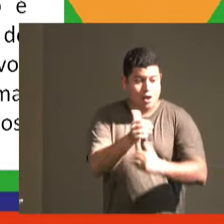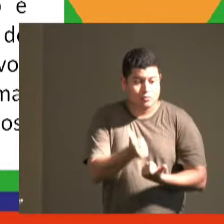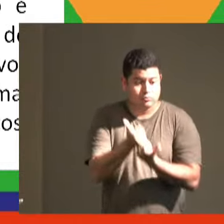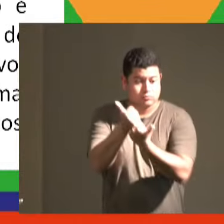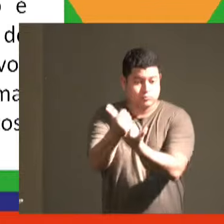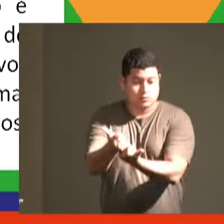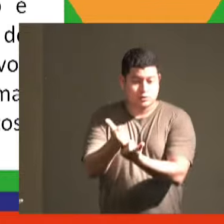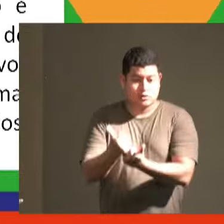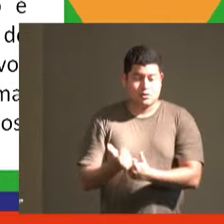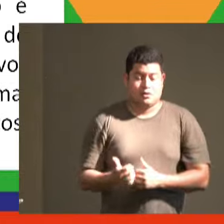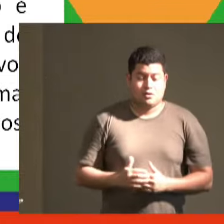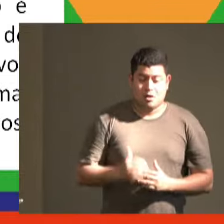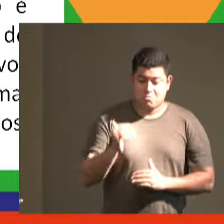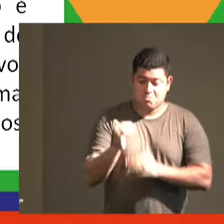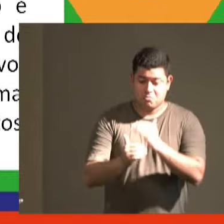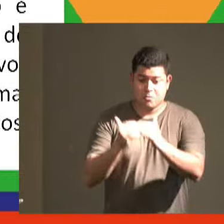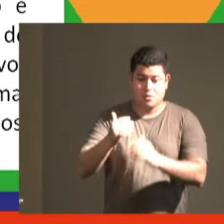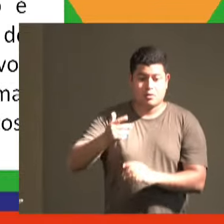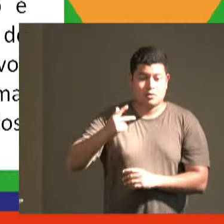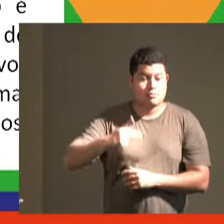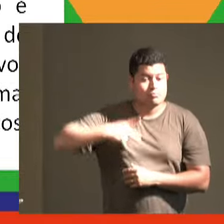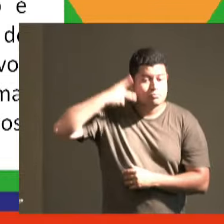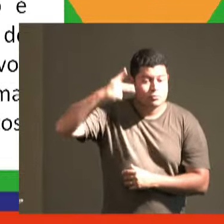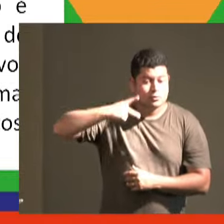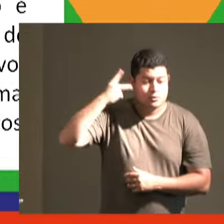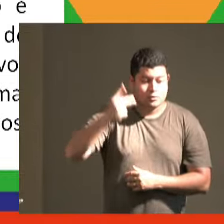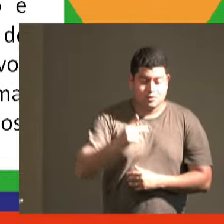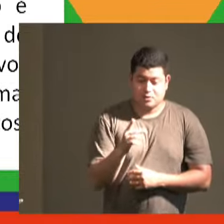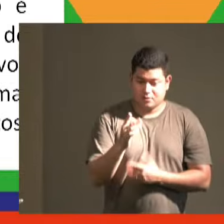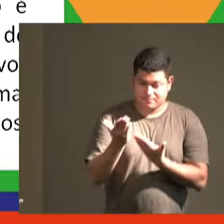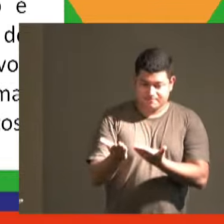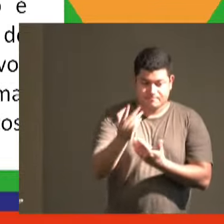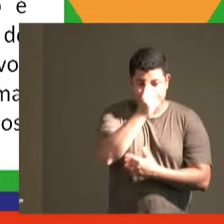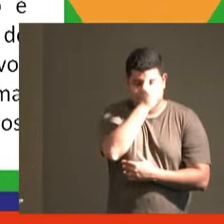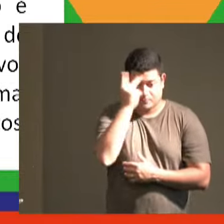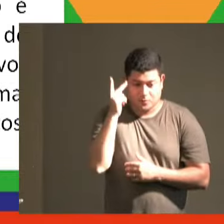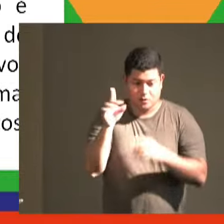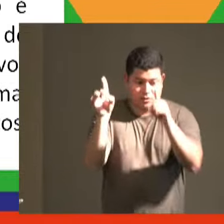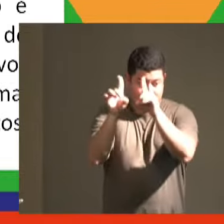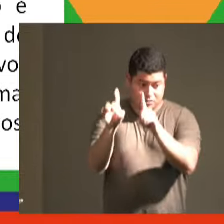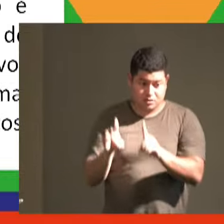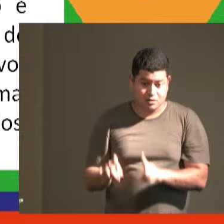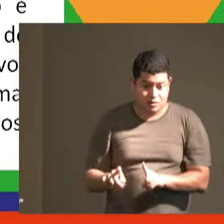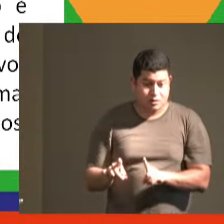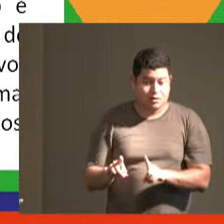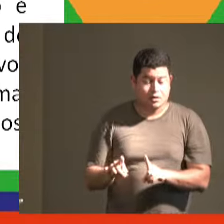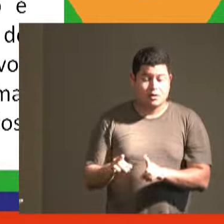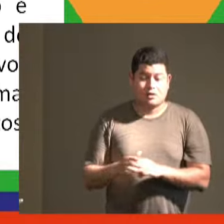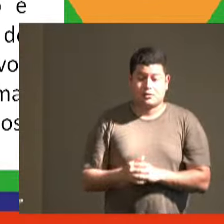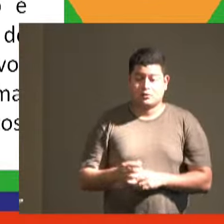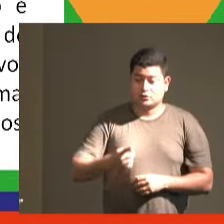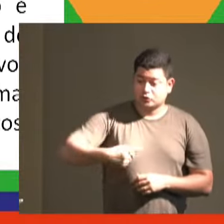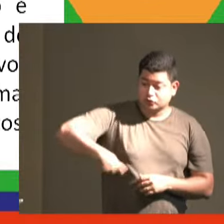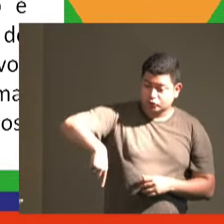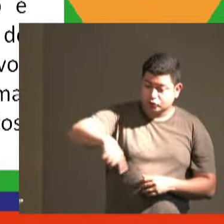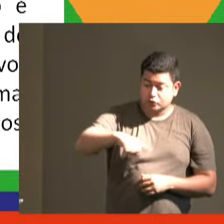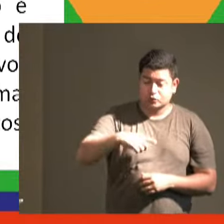o fortalecimento da política da pessoa com deficiência. E a gente chegou a levantar